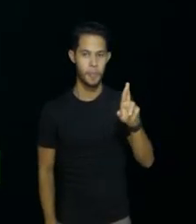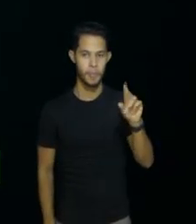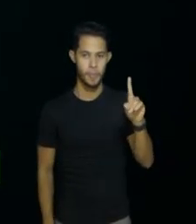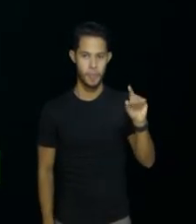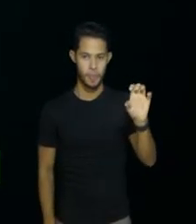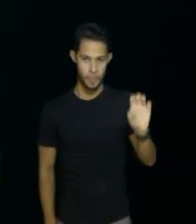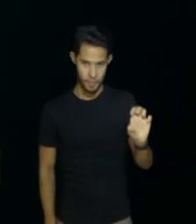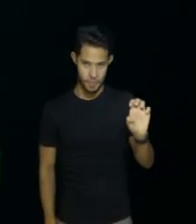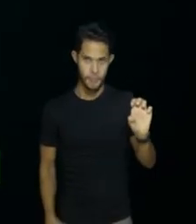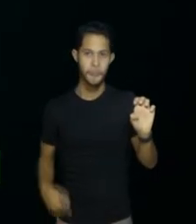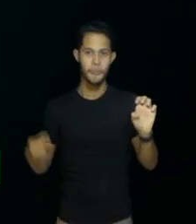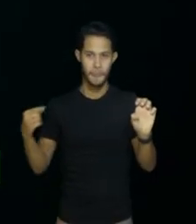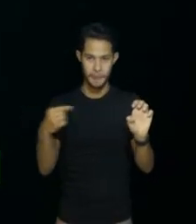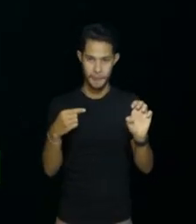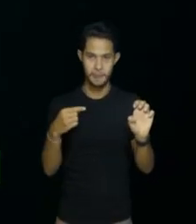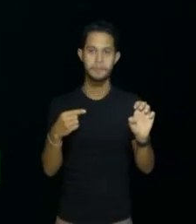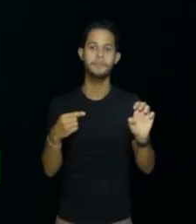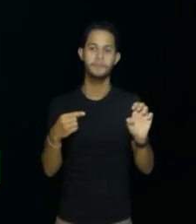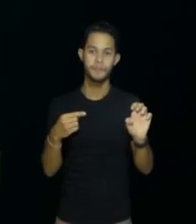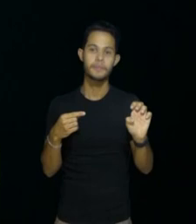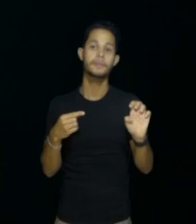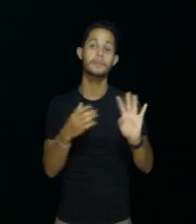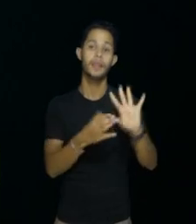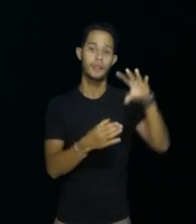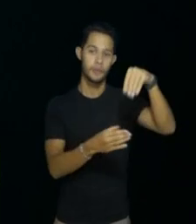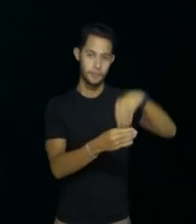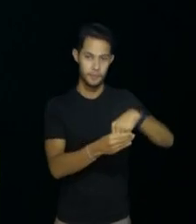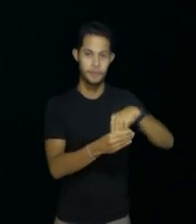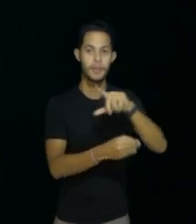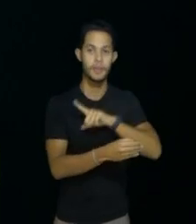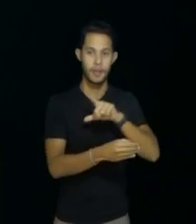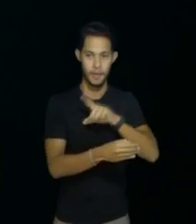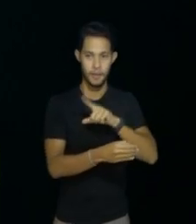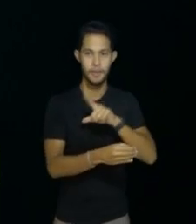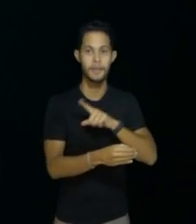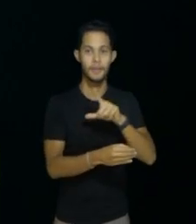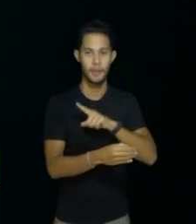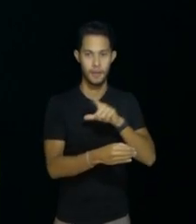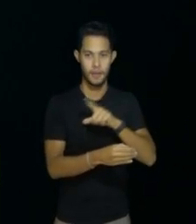de Blumenau, ele fez a hidrelétrica,